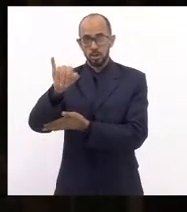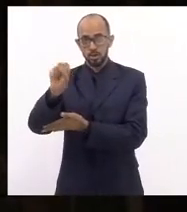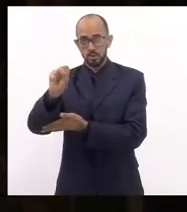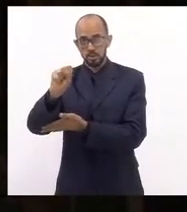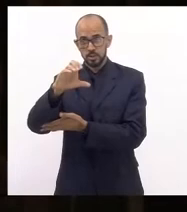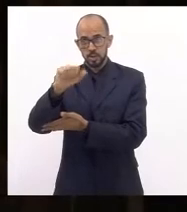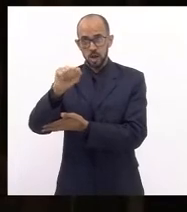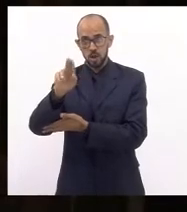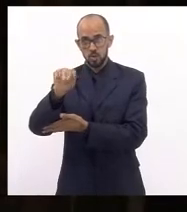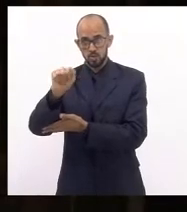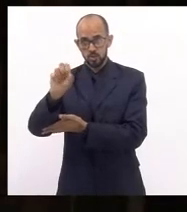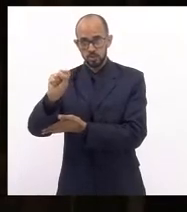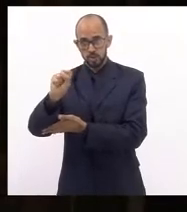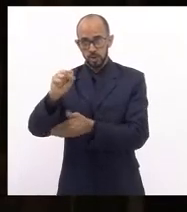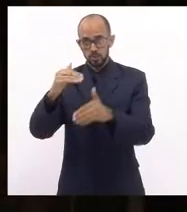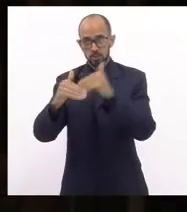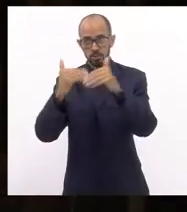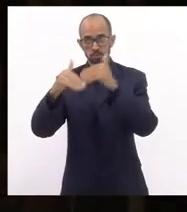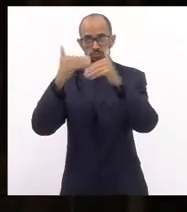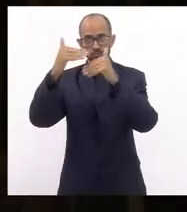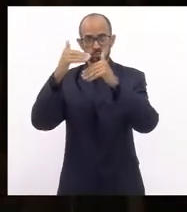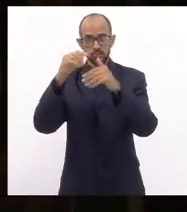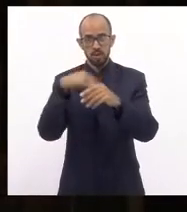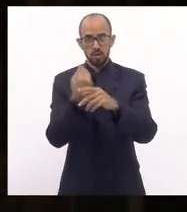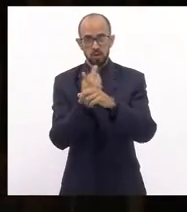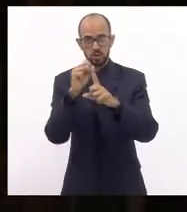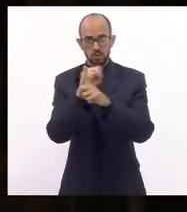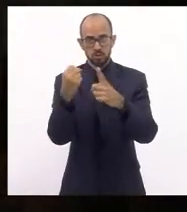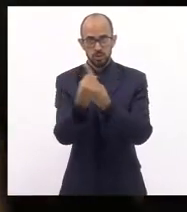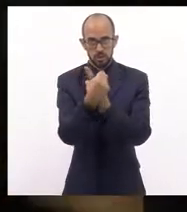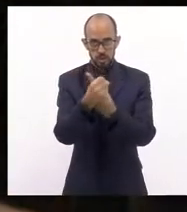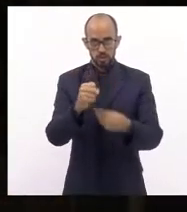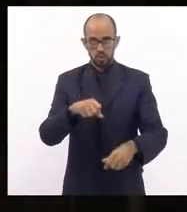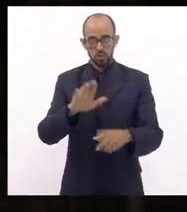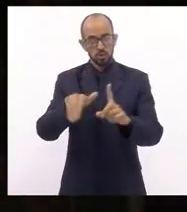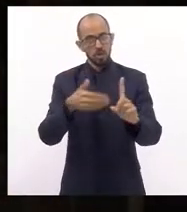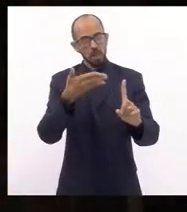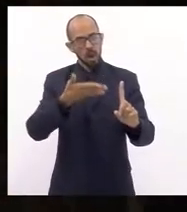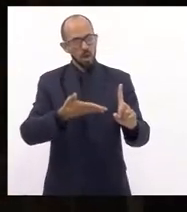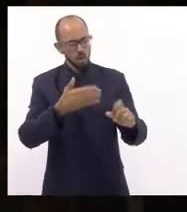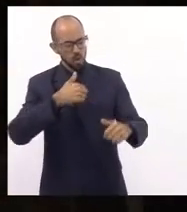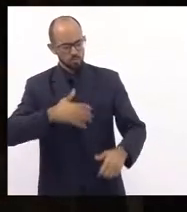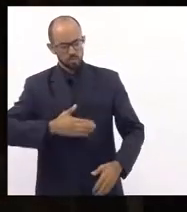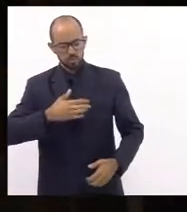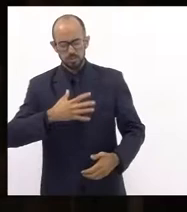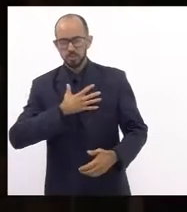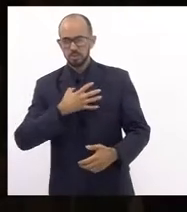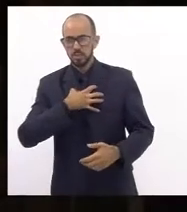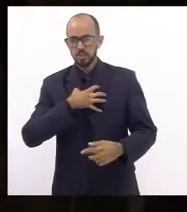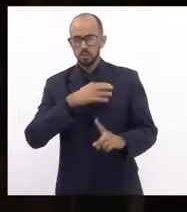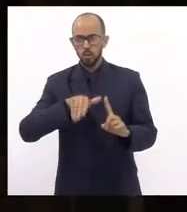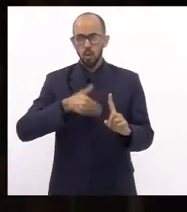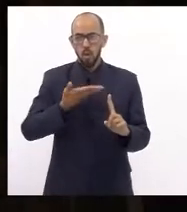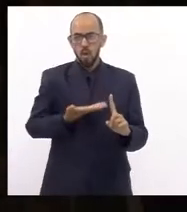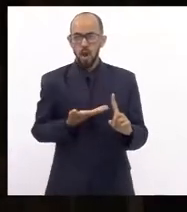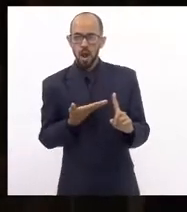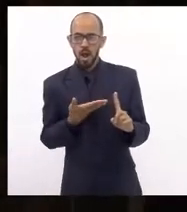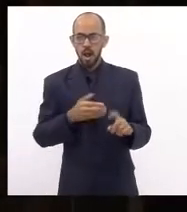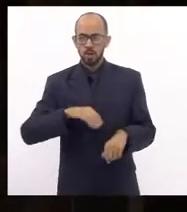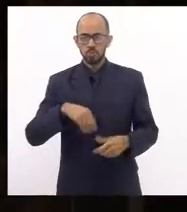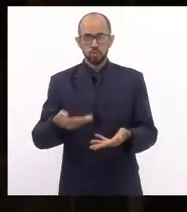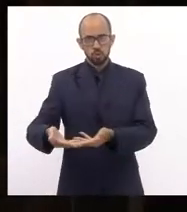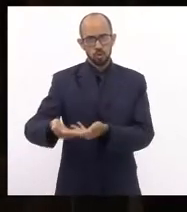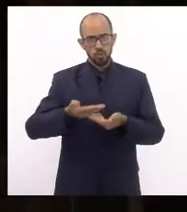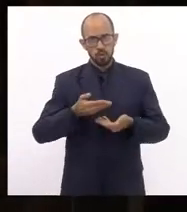do progresso do nosso povo. Tenho a honra de chamar o excelentíssimo Bispo Célio Lopes.